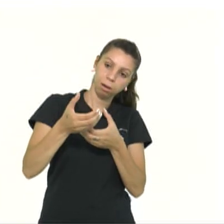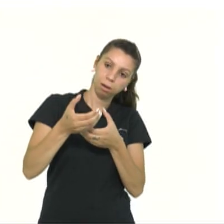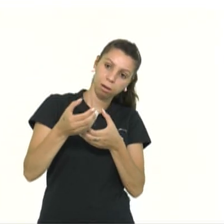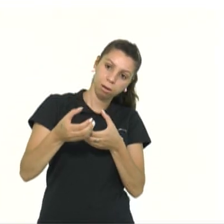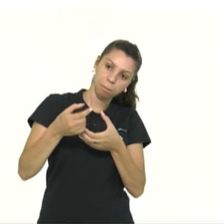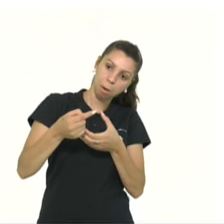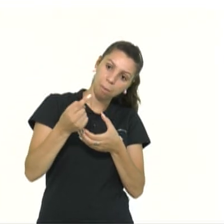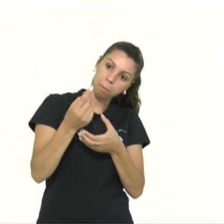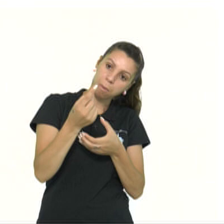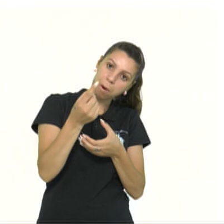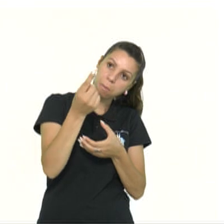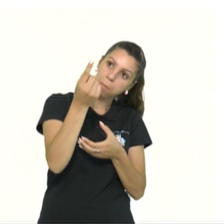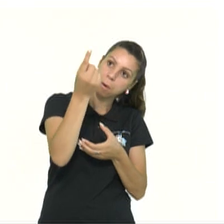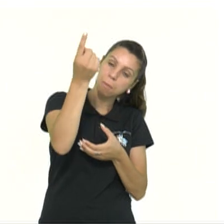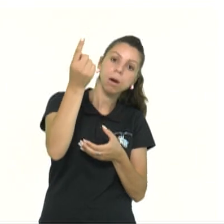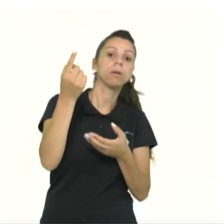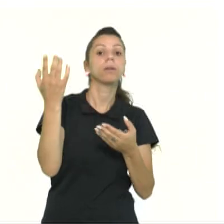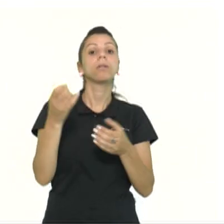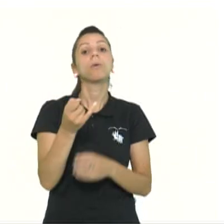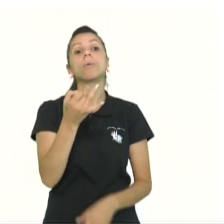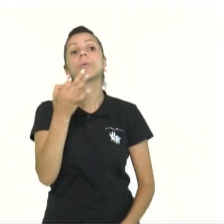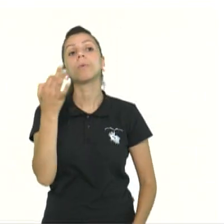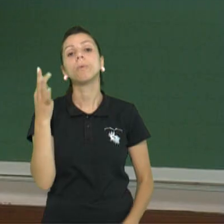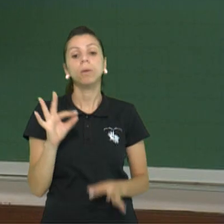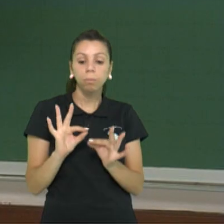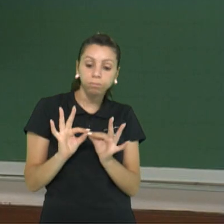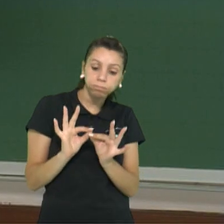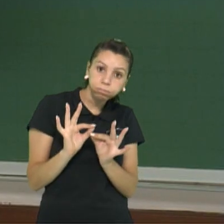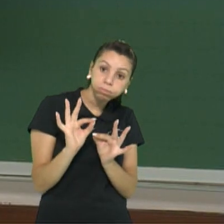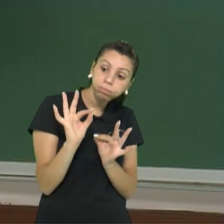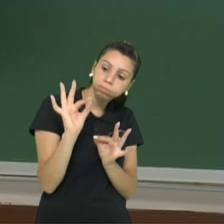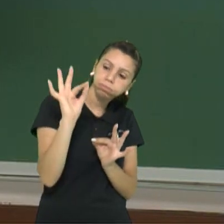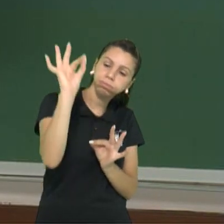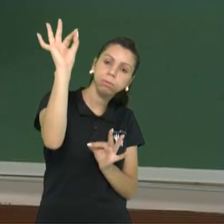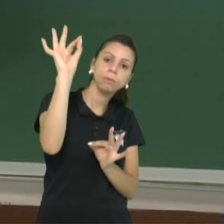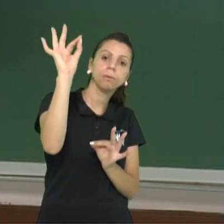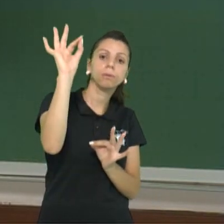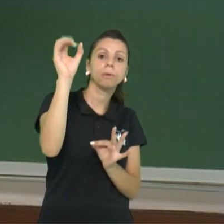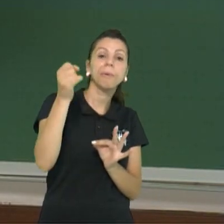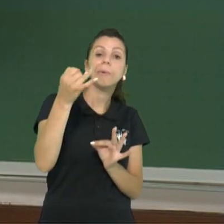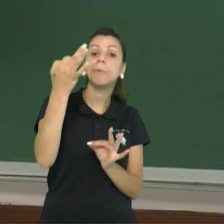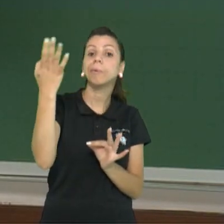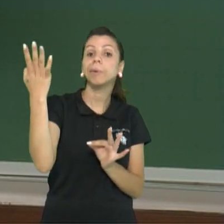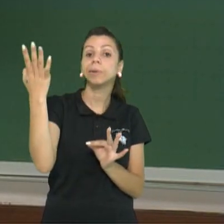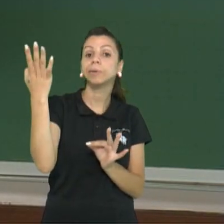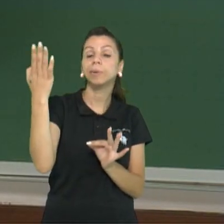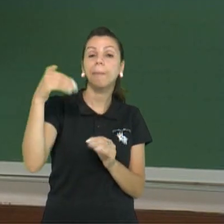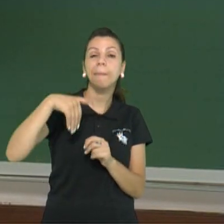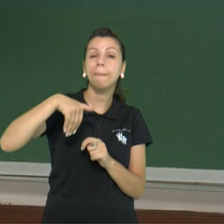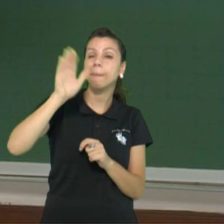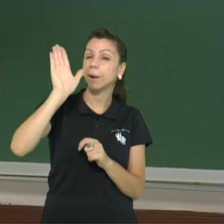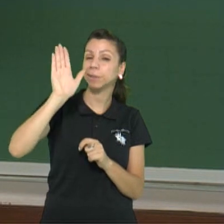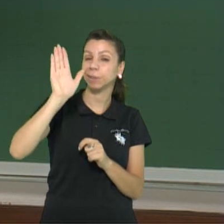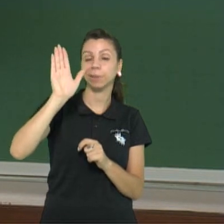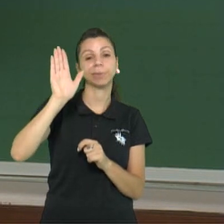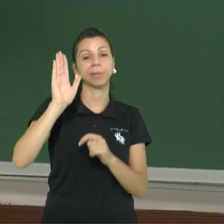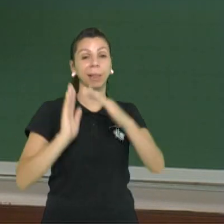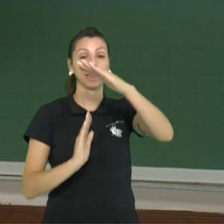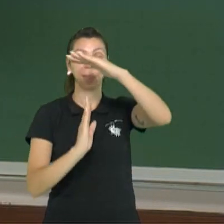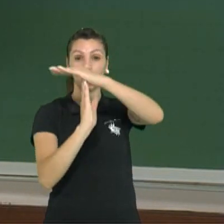do vértice. Então, sempre que eu pergunto qual que é o máximo que eu consigo, qual o valor máximo, qual a quantidade